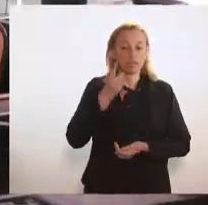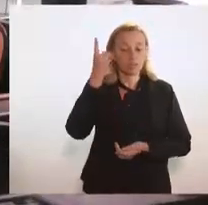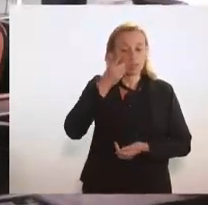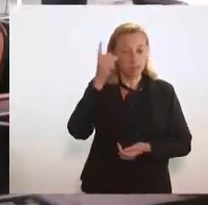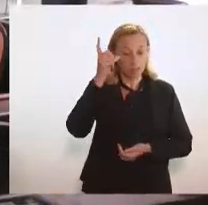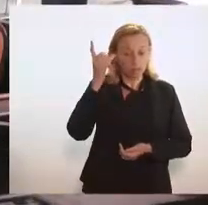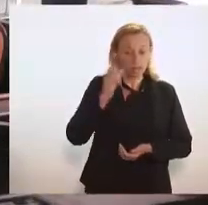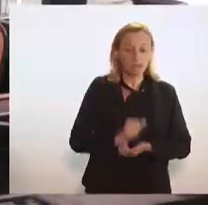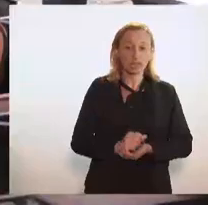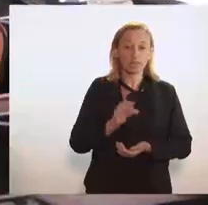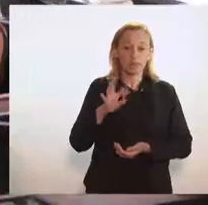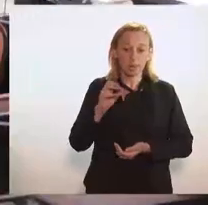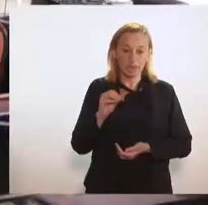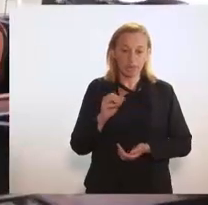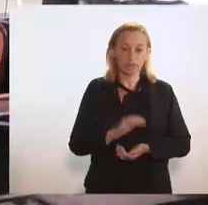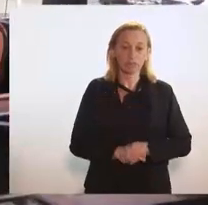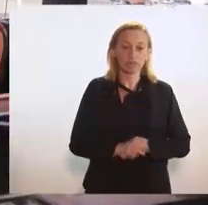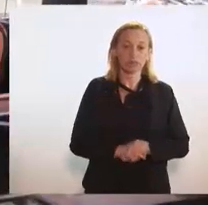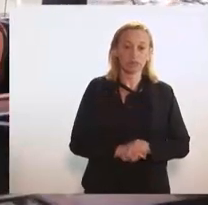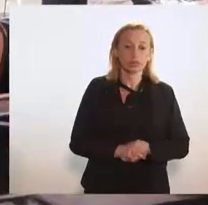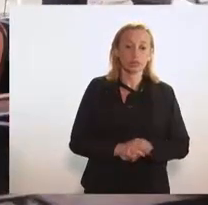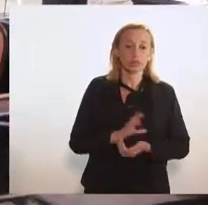Lucinha Deputado Beto